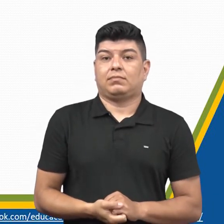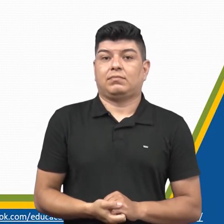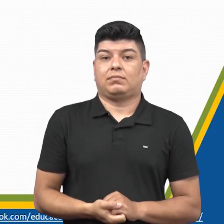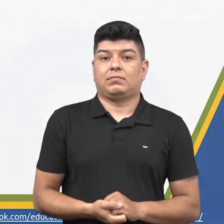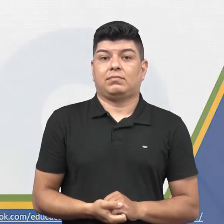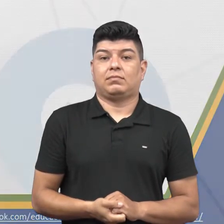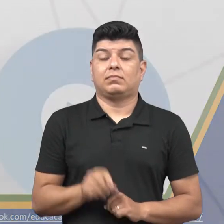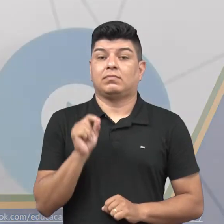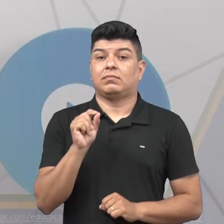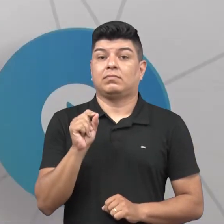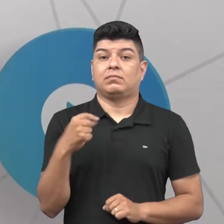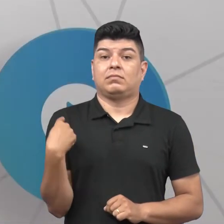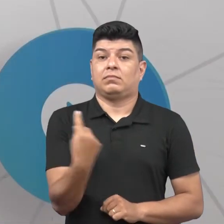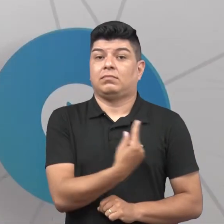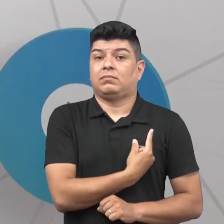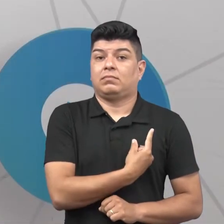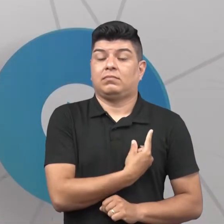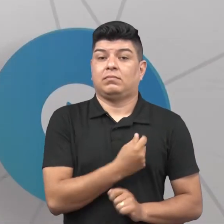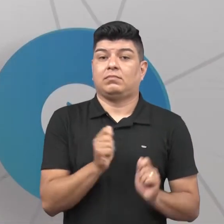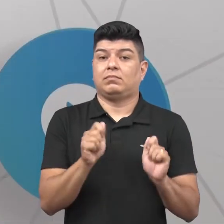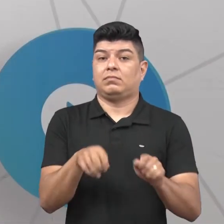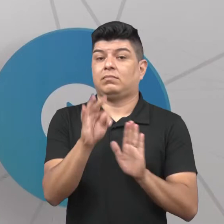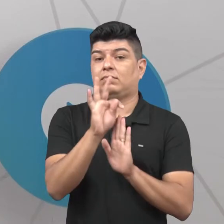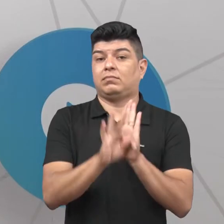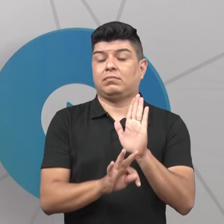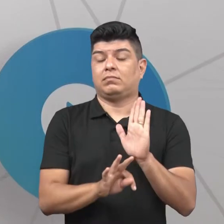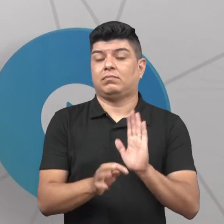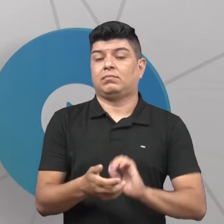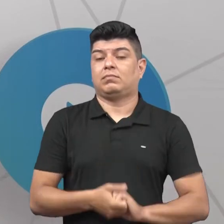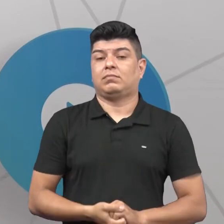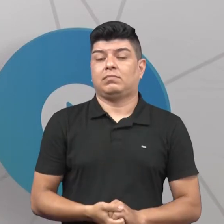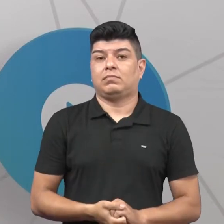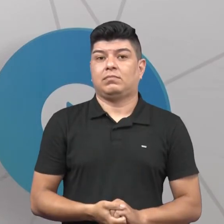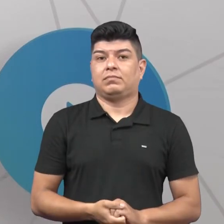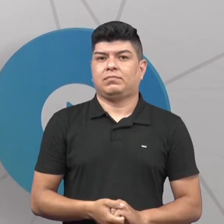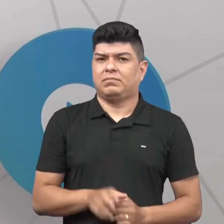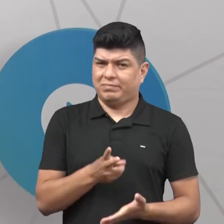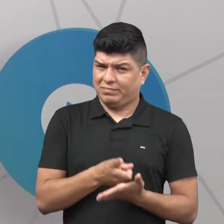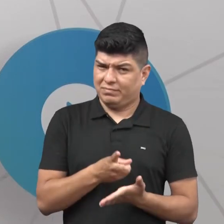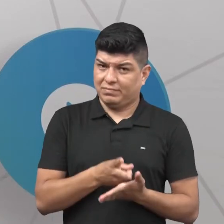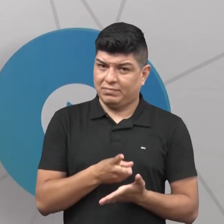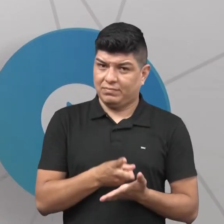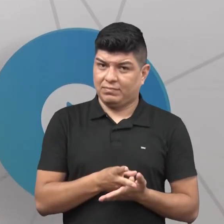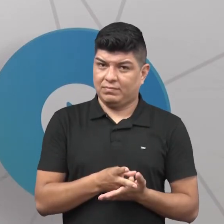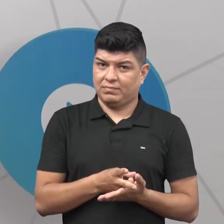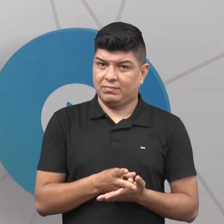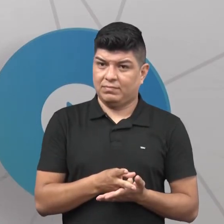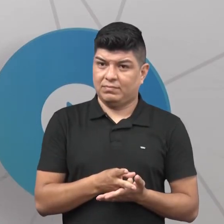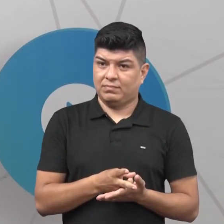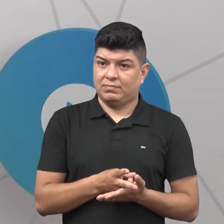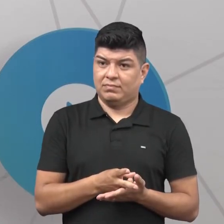O que nós podemos tirar deste pequeno texto, né? Nem sempre, né,